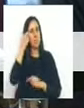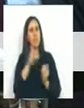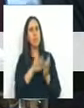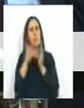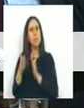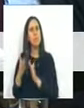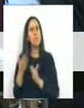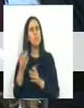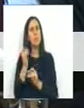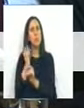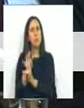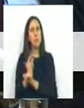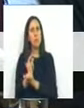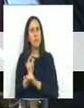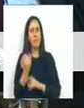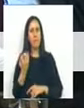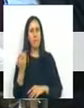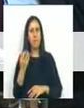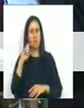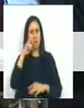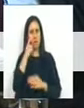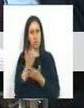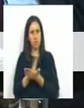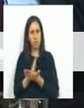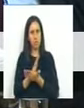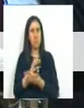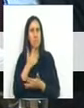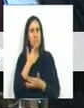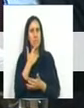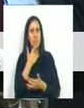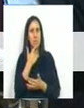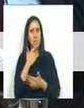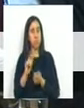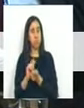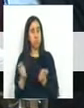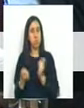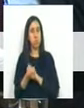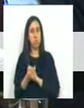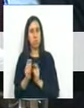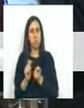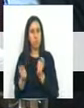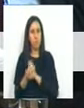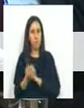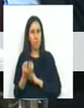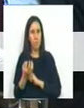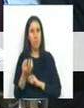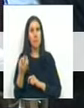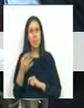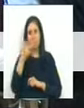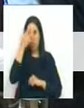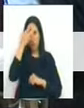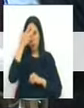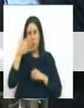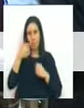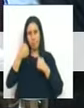outra lógica, que é se ela revela uma desconfiança, pode estar relacionada com um volte-face, o tal volte-face que acontece no endurecimento de posições. Mas